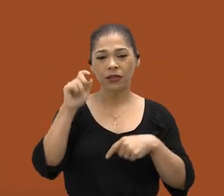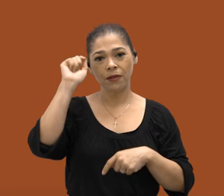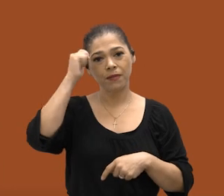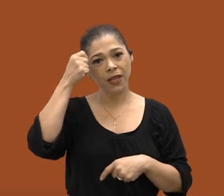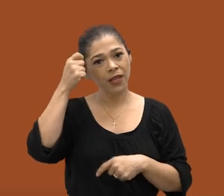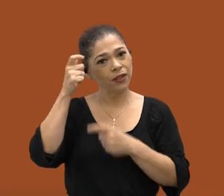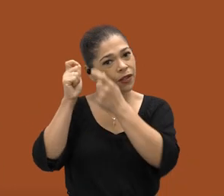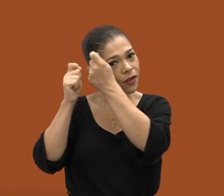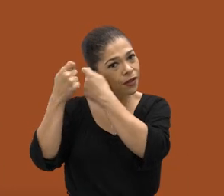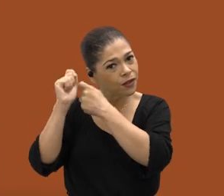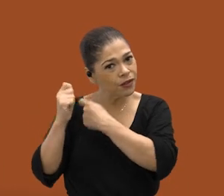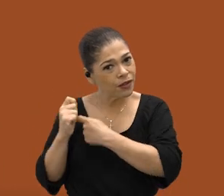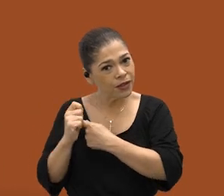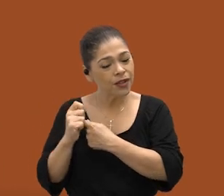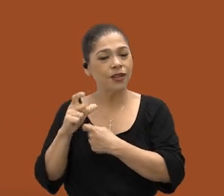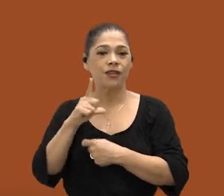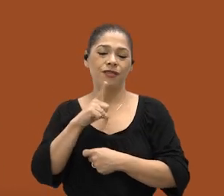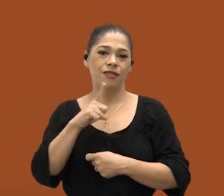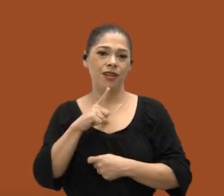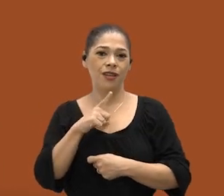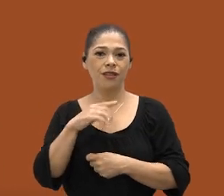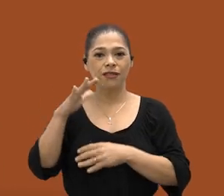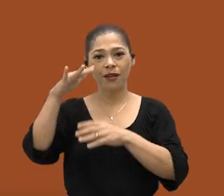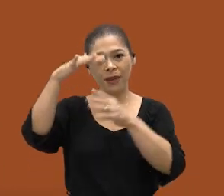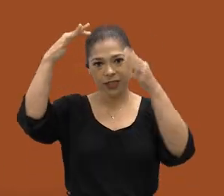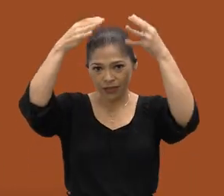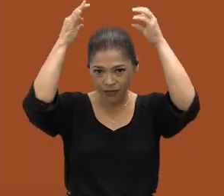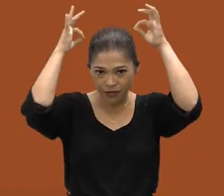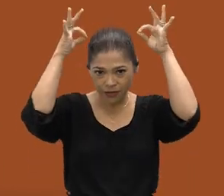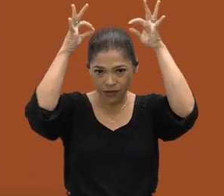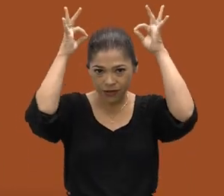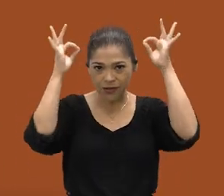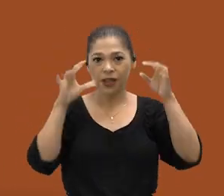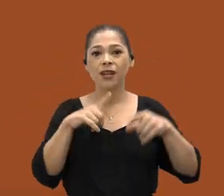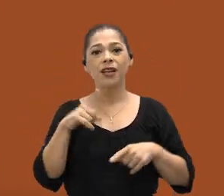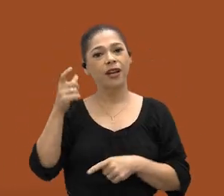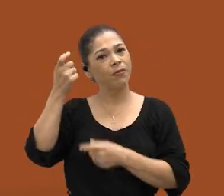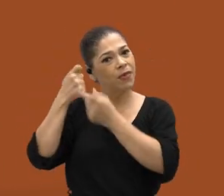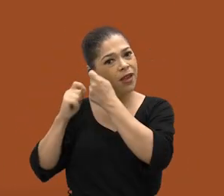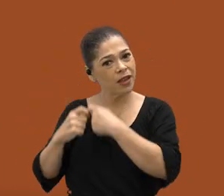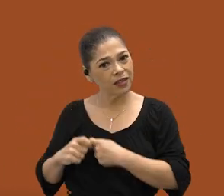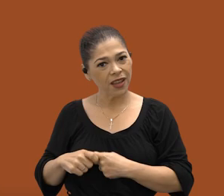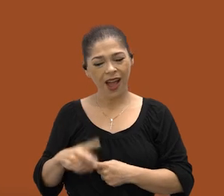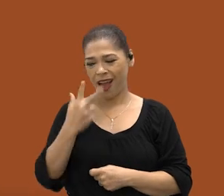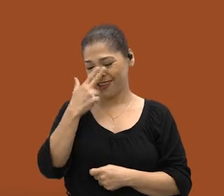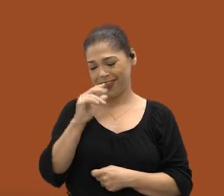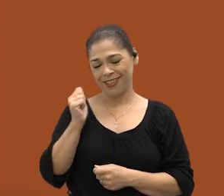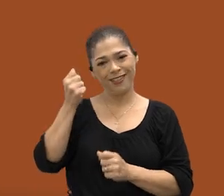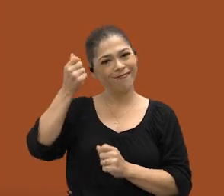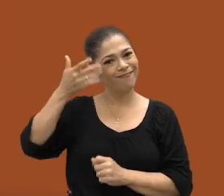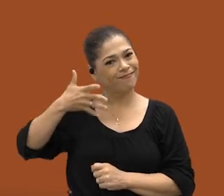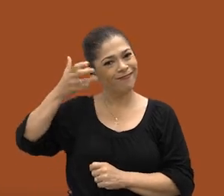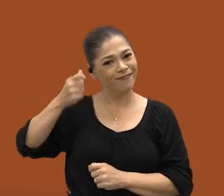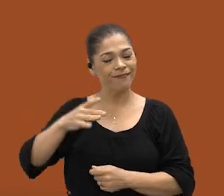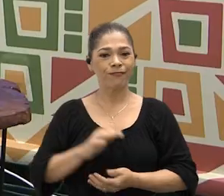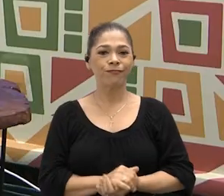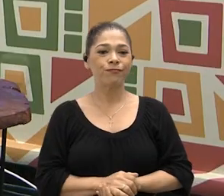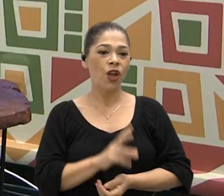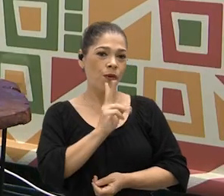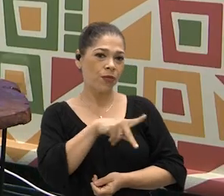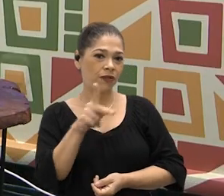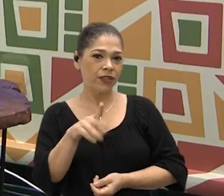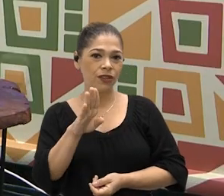pretos com pequenos dreads na parte superior da cabeça acho que é assim que a descrição